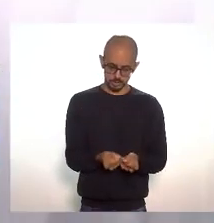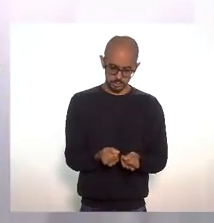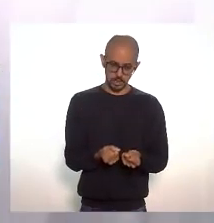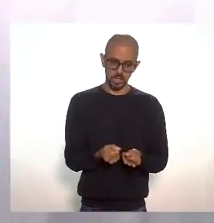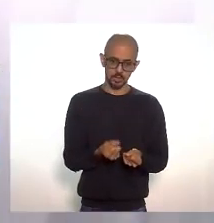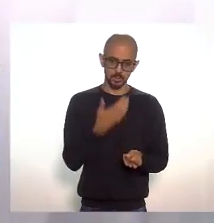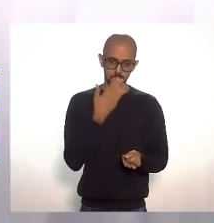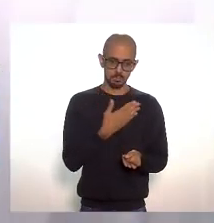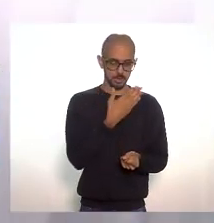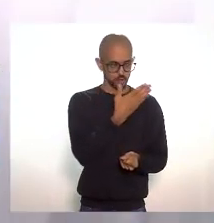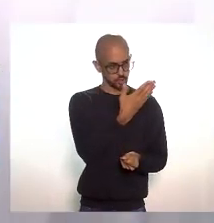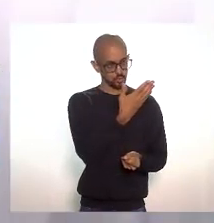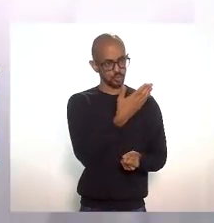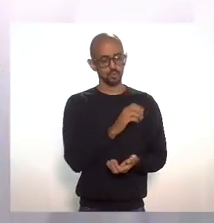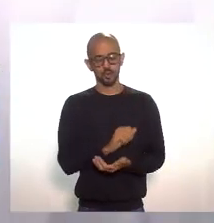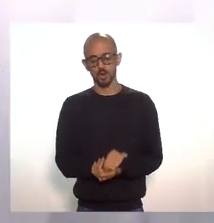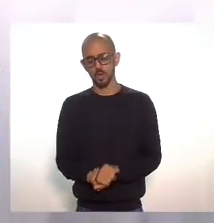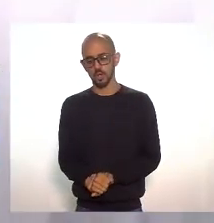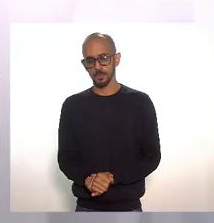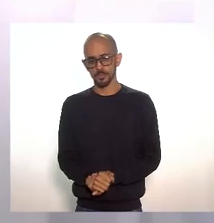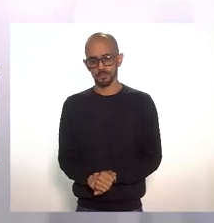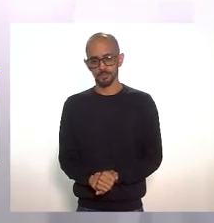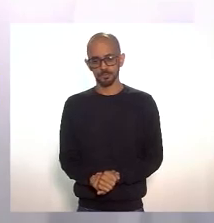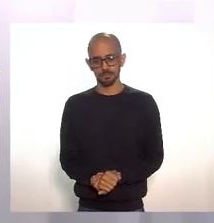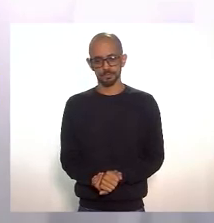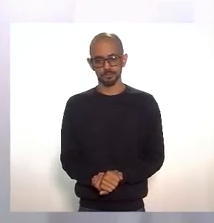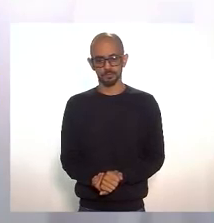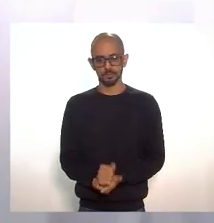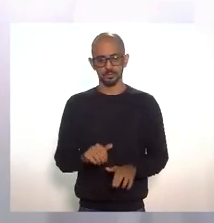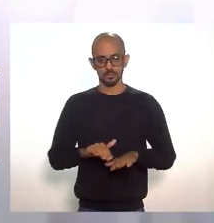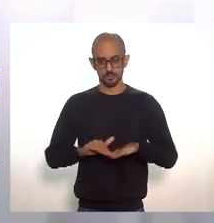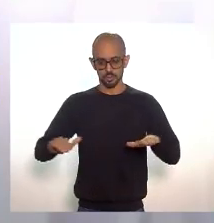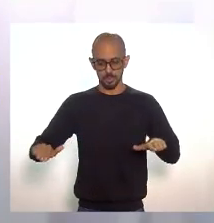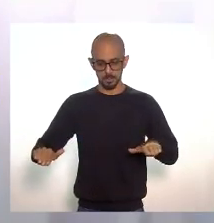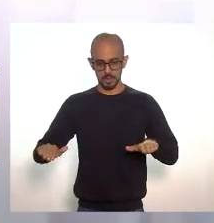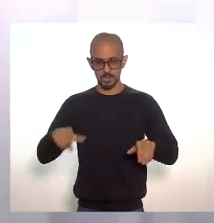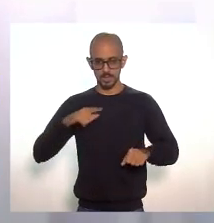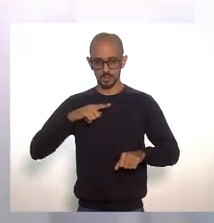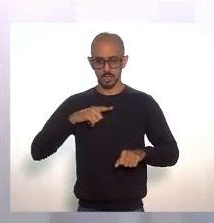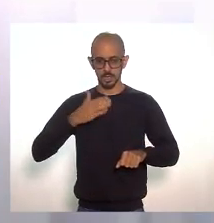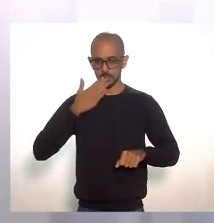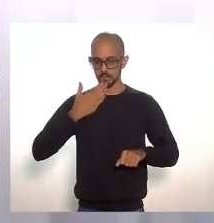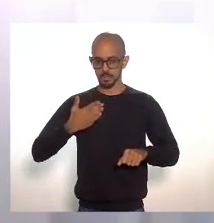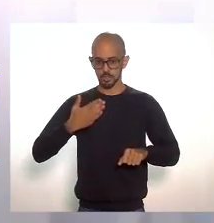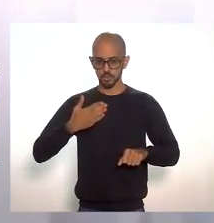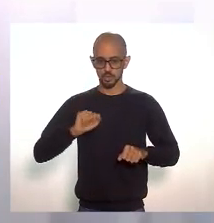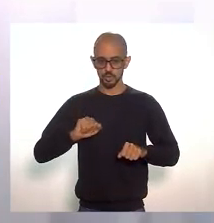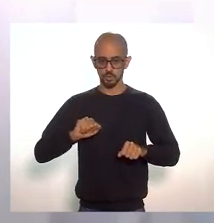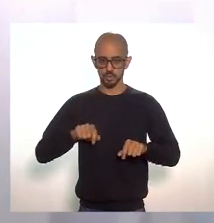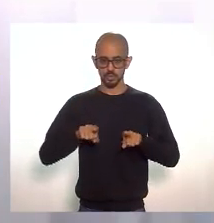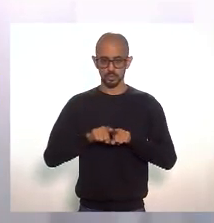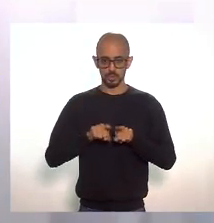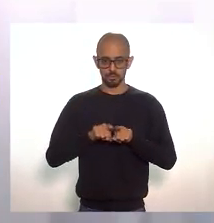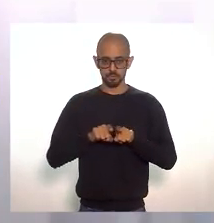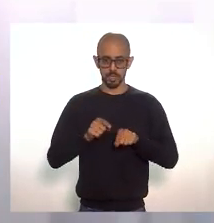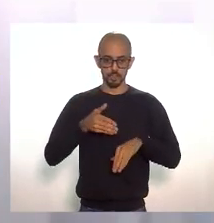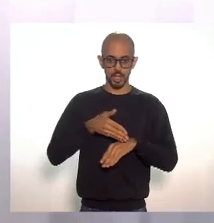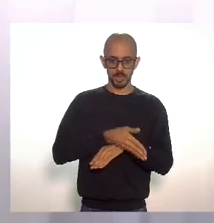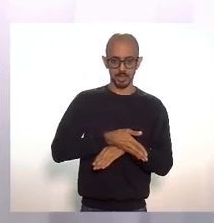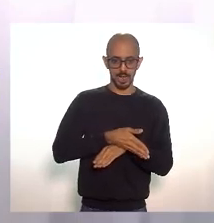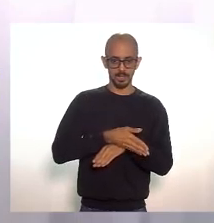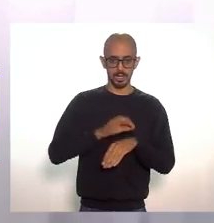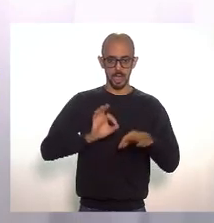pedido de Vossa Excelência. Há sobre a mesa requerimento de inclusão na ordem do dia